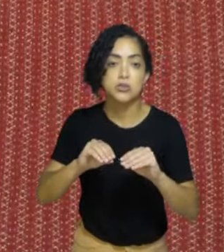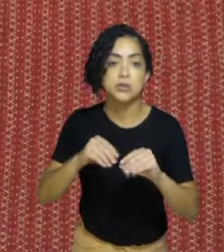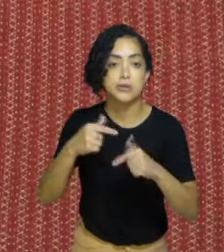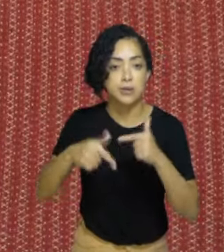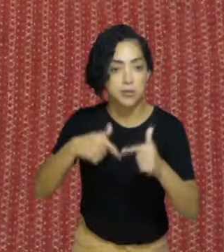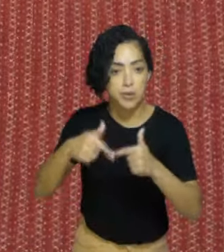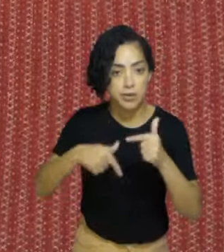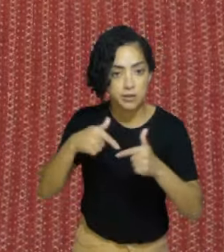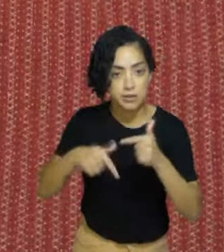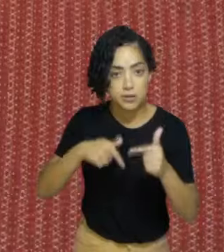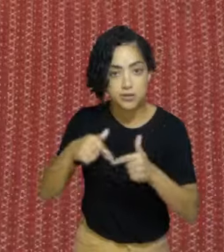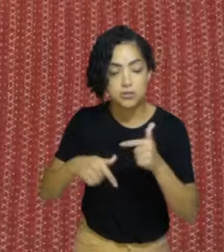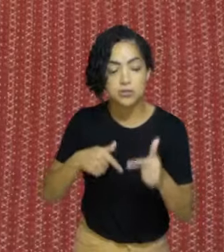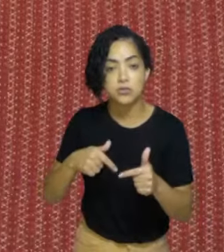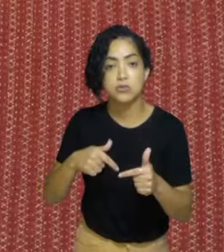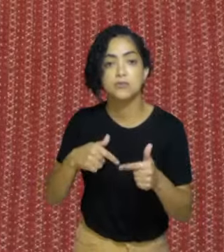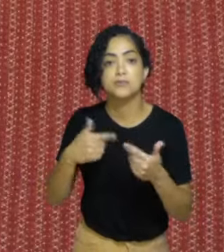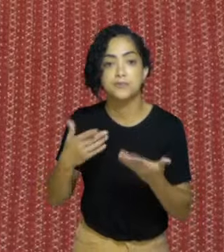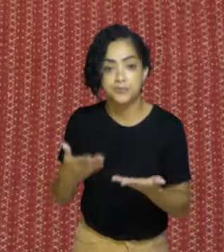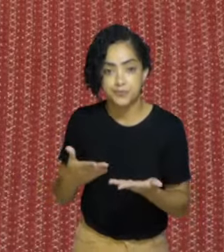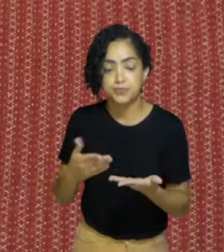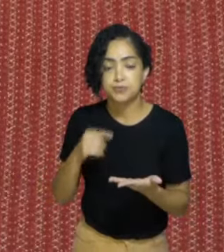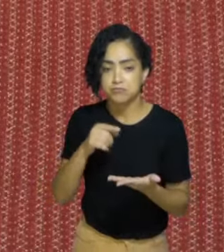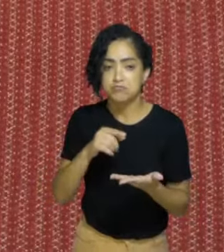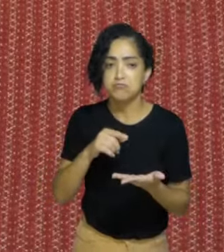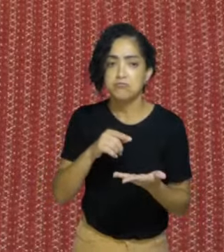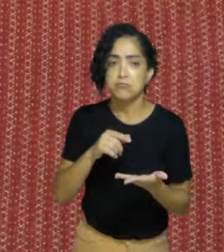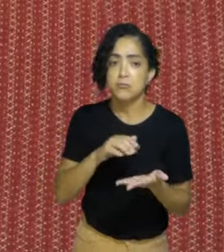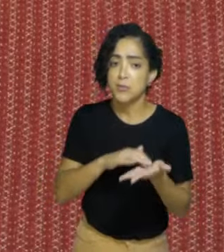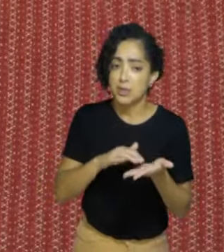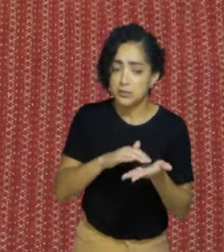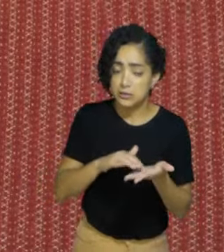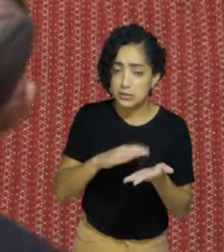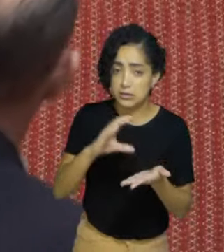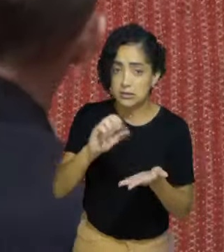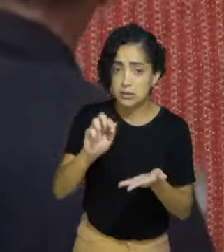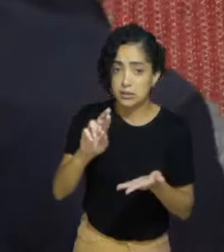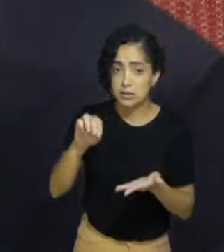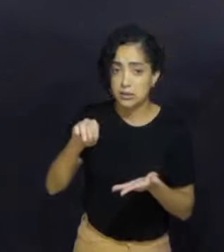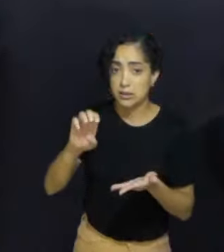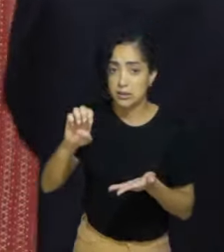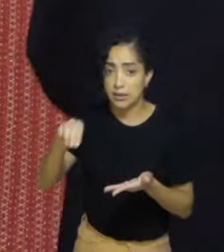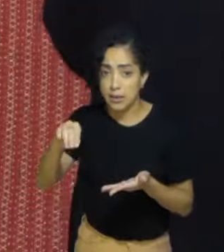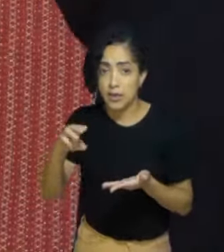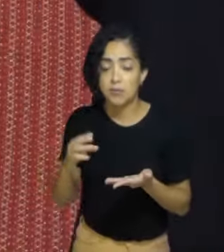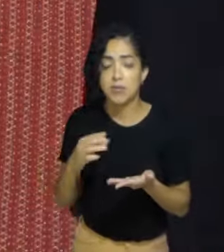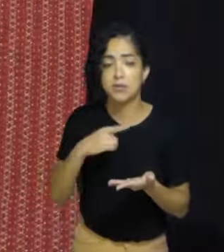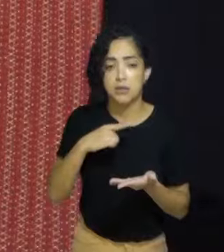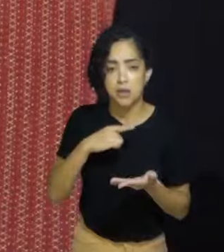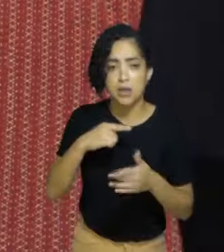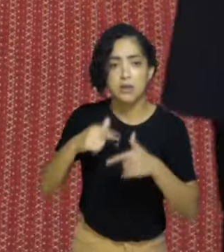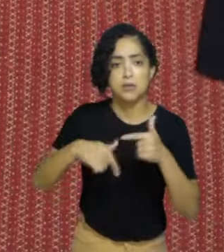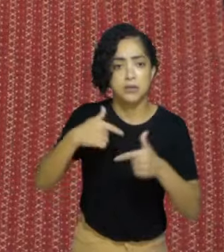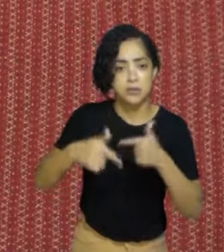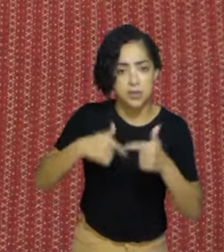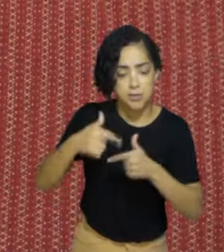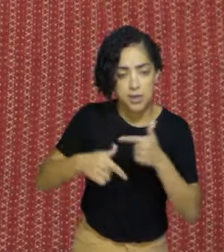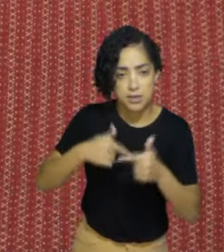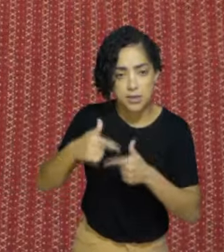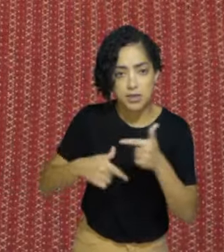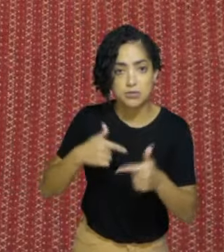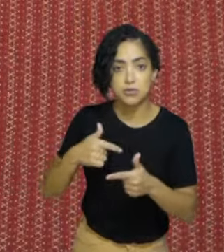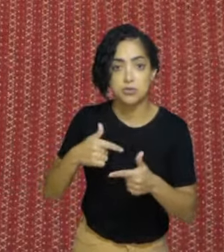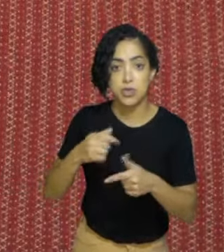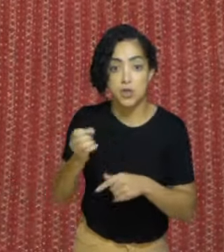E a secretária Carmen tem sim feito a sua parte com a aquisição de novos leitos de UTI para as regiões onde